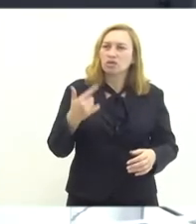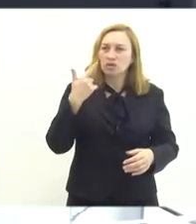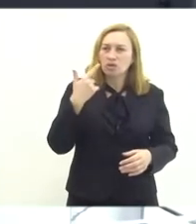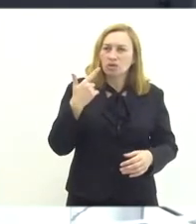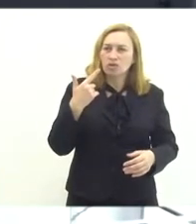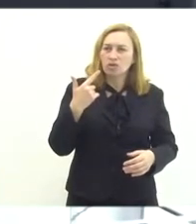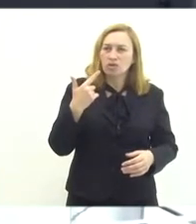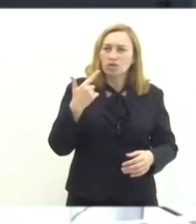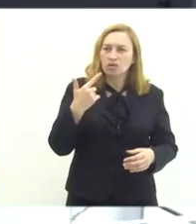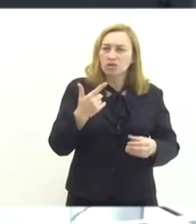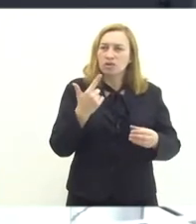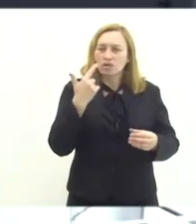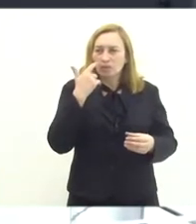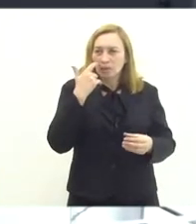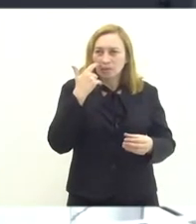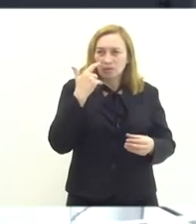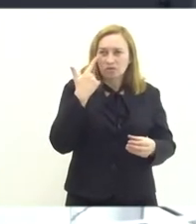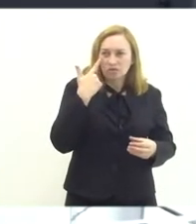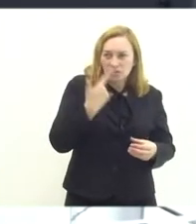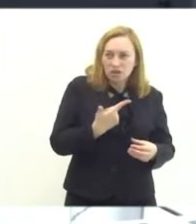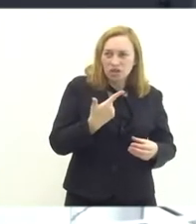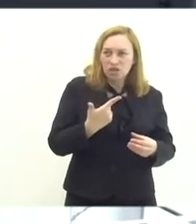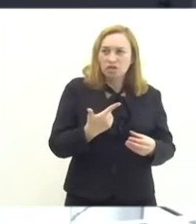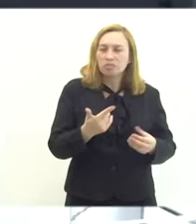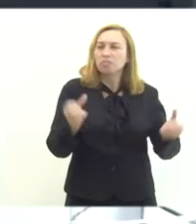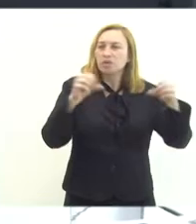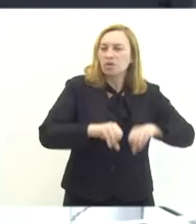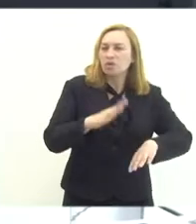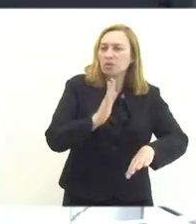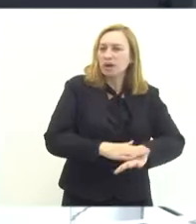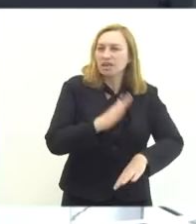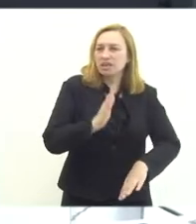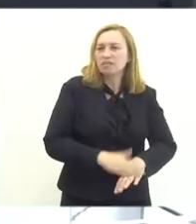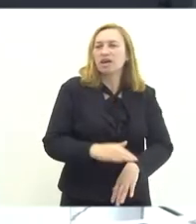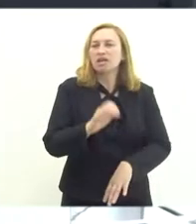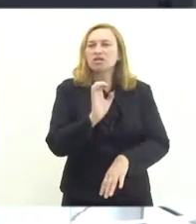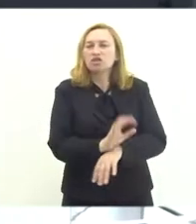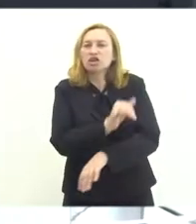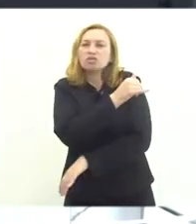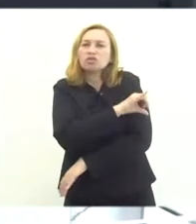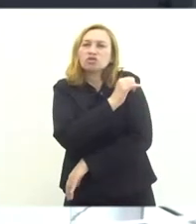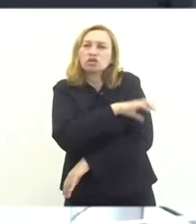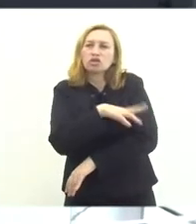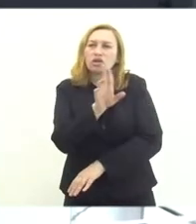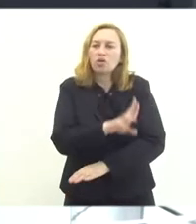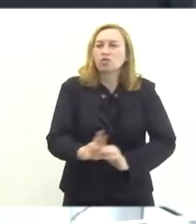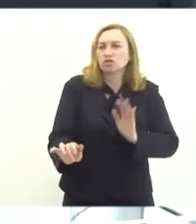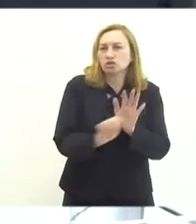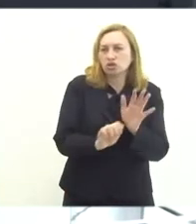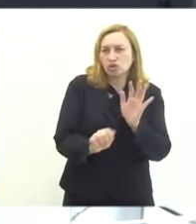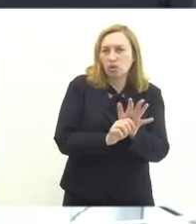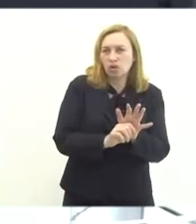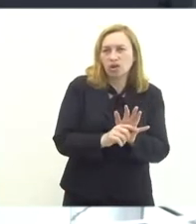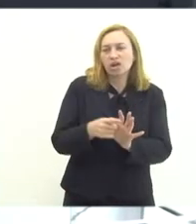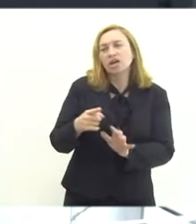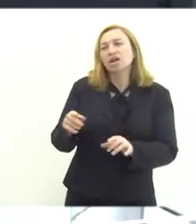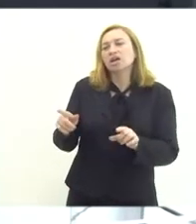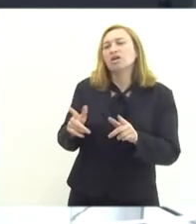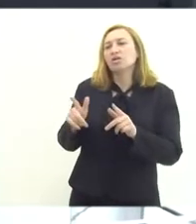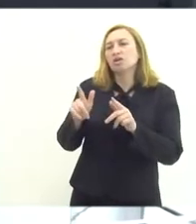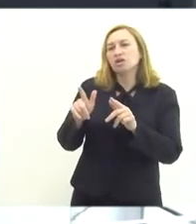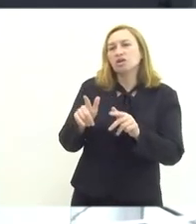chegou o estado a cidade o estado de São Paulo que a gente tem acompanhado na TV uma situação bem bem triste e